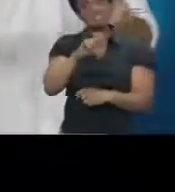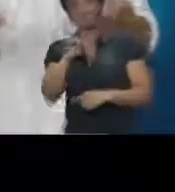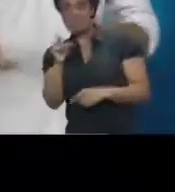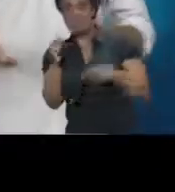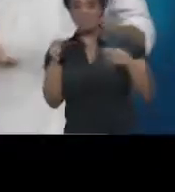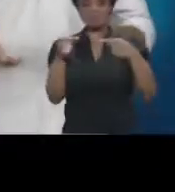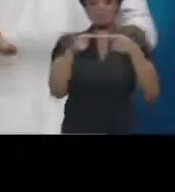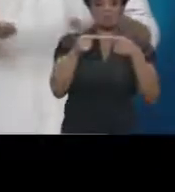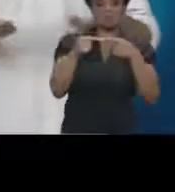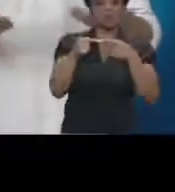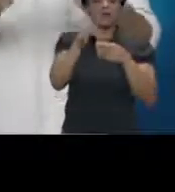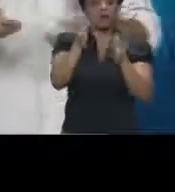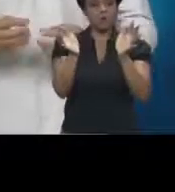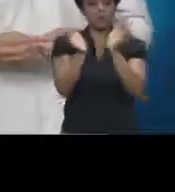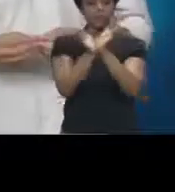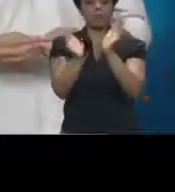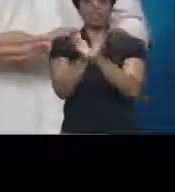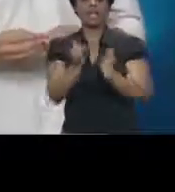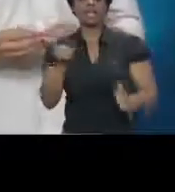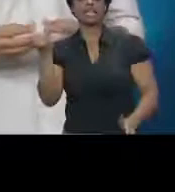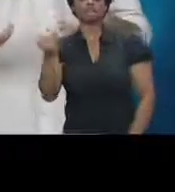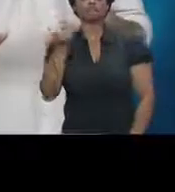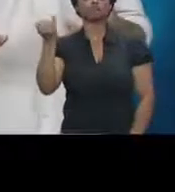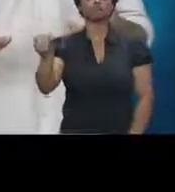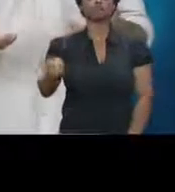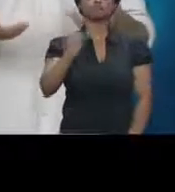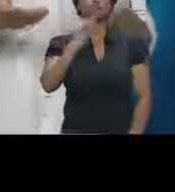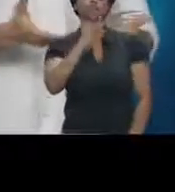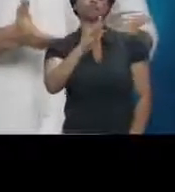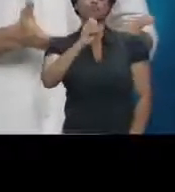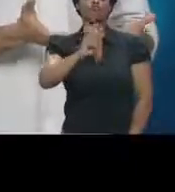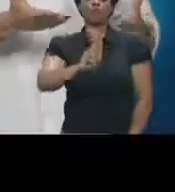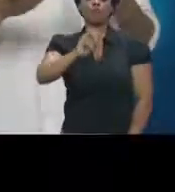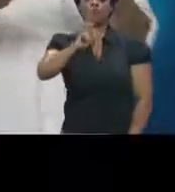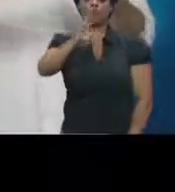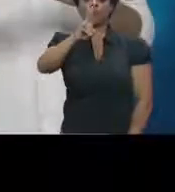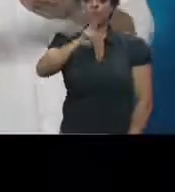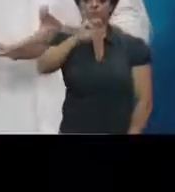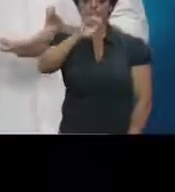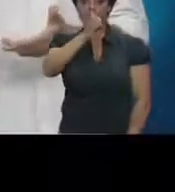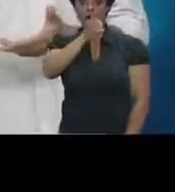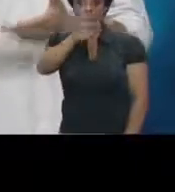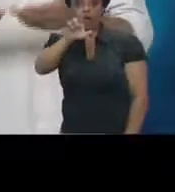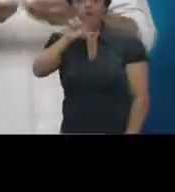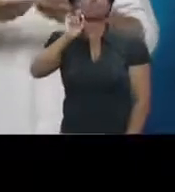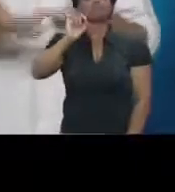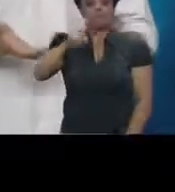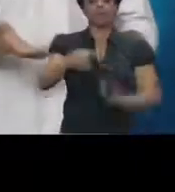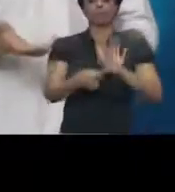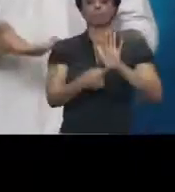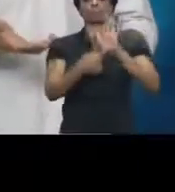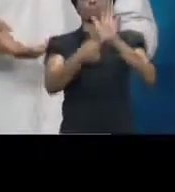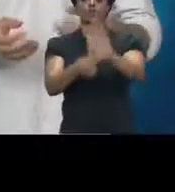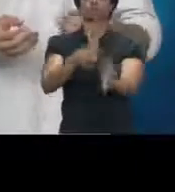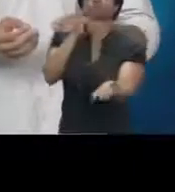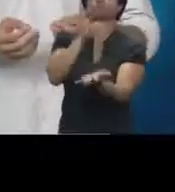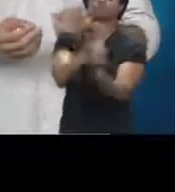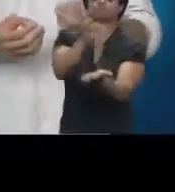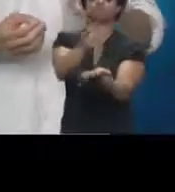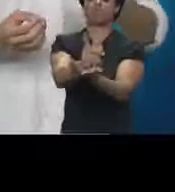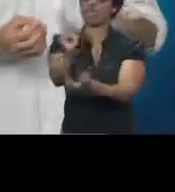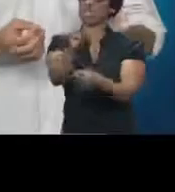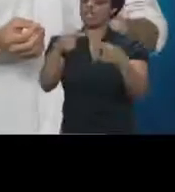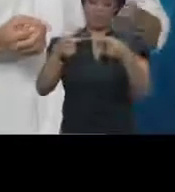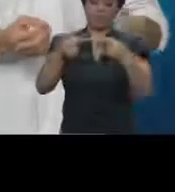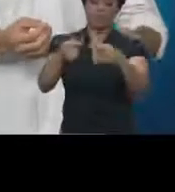Uma série importante é a de Fourier. Ela é uma forma de representar funções contínuas ou descontínuas como